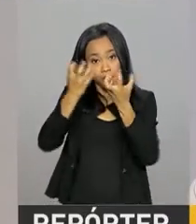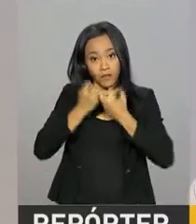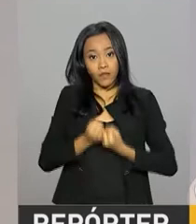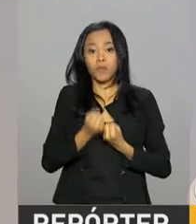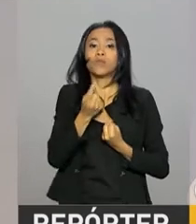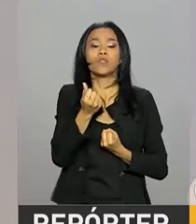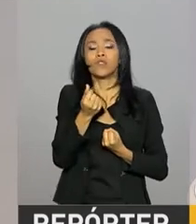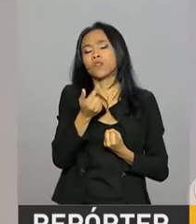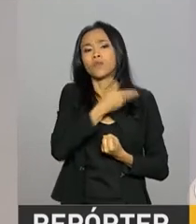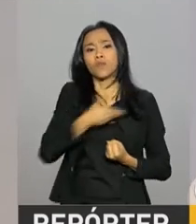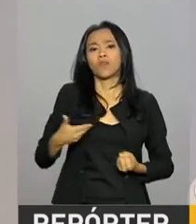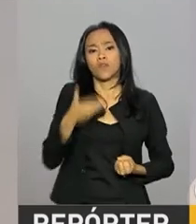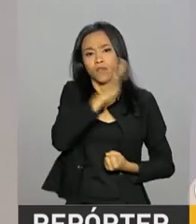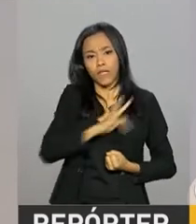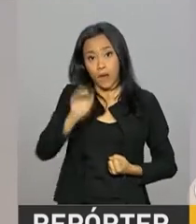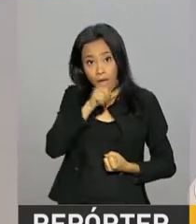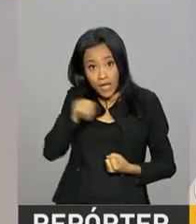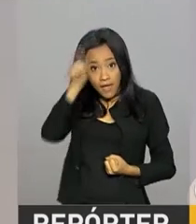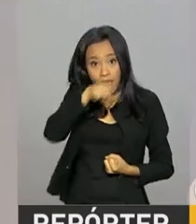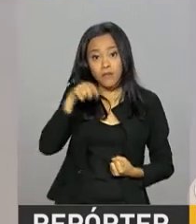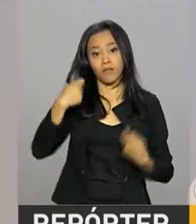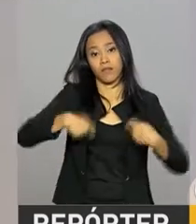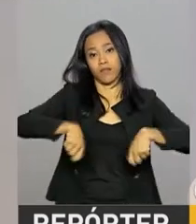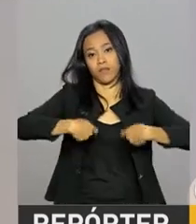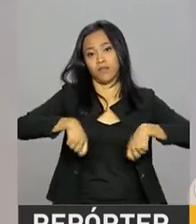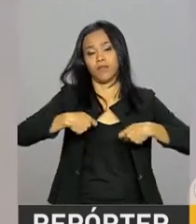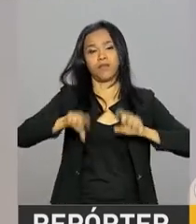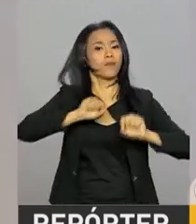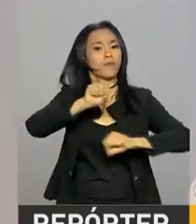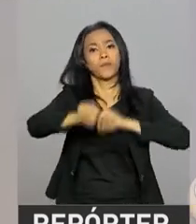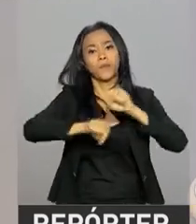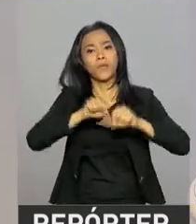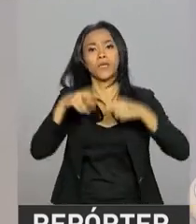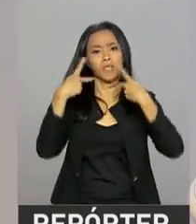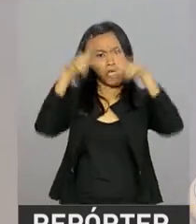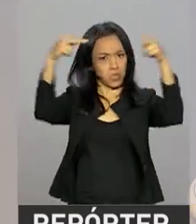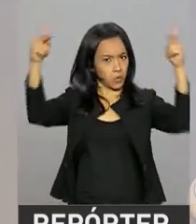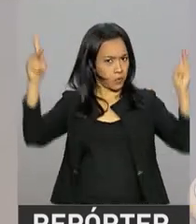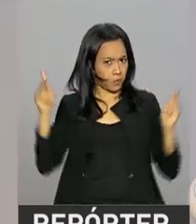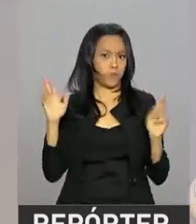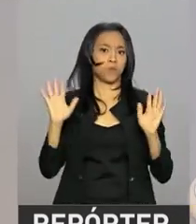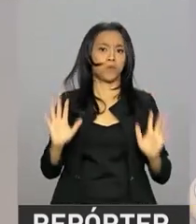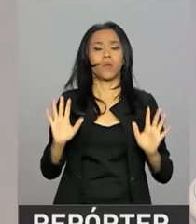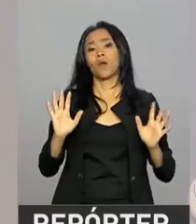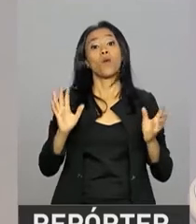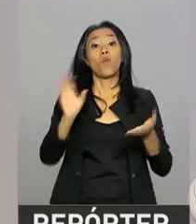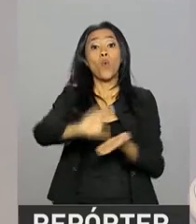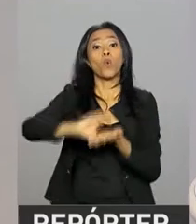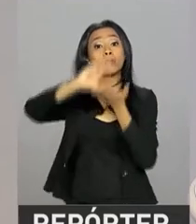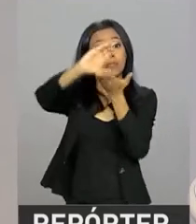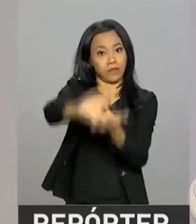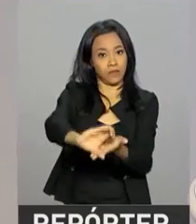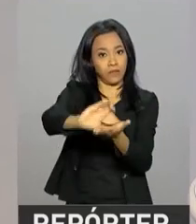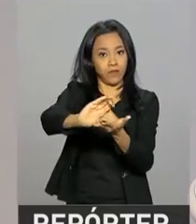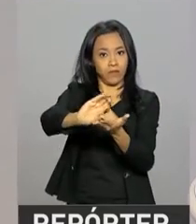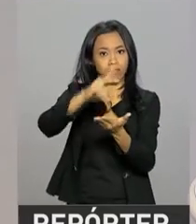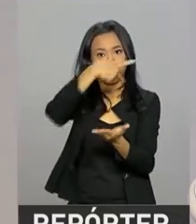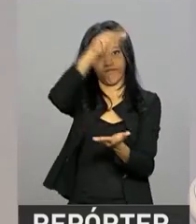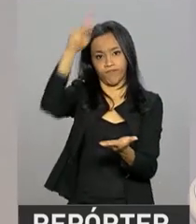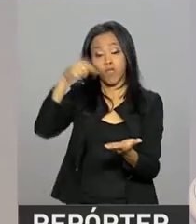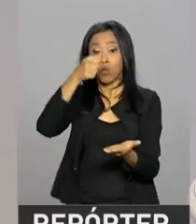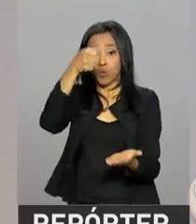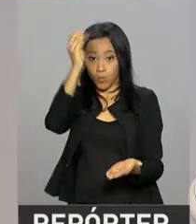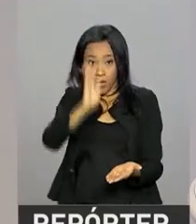governo federal eles precisam necessariamente ter constituído nos na sua esfera um conselho de alimentação escolar no brasil